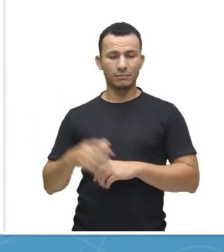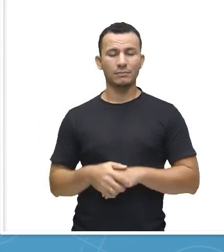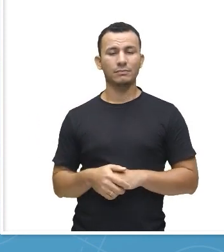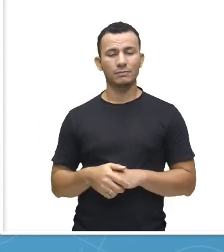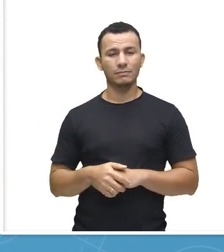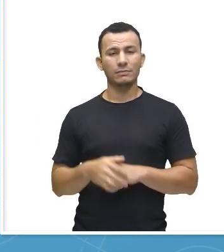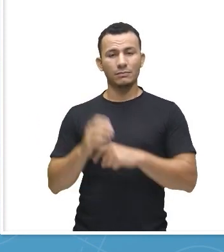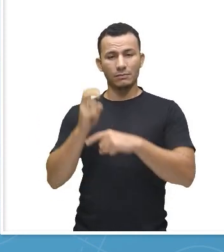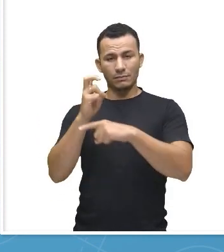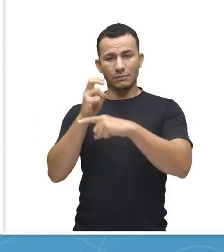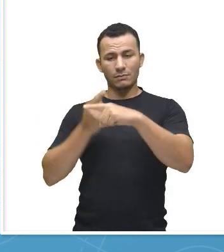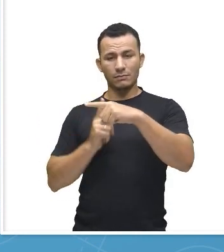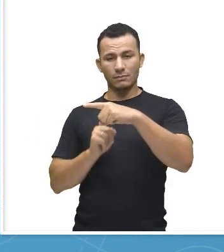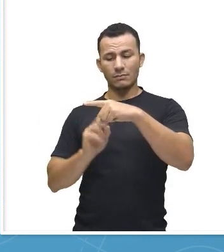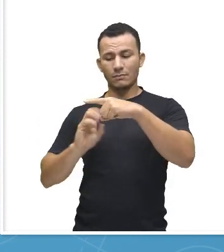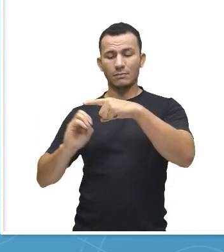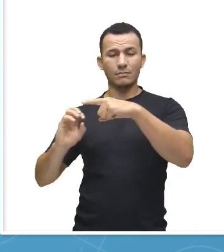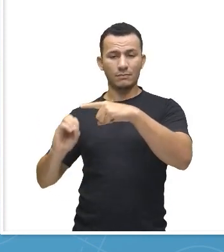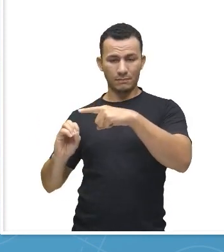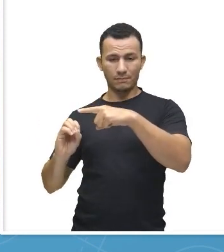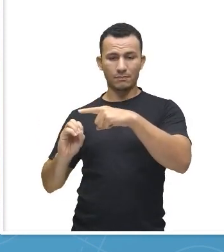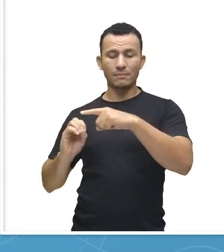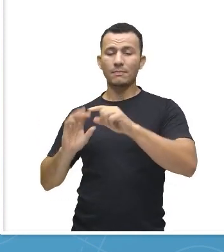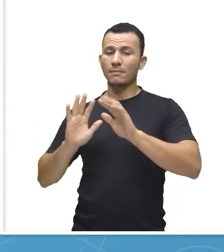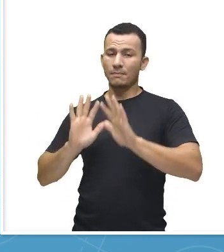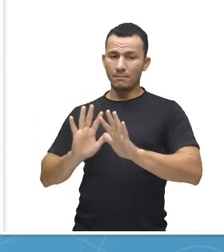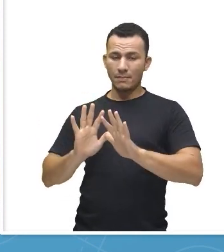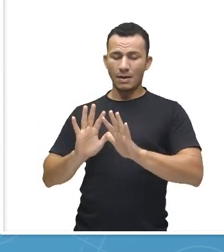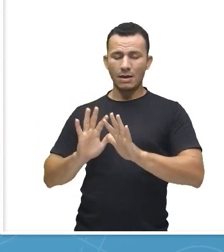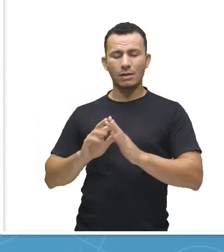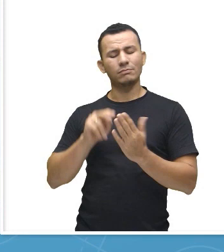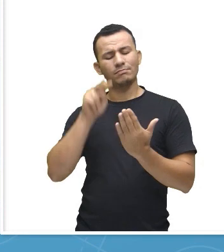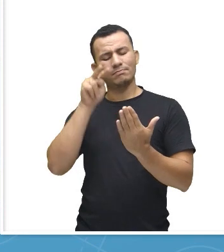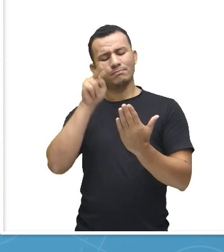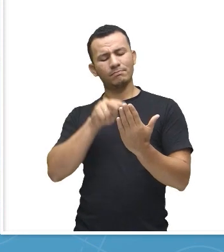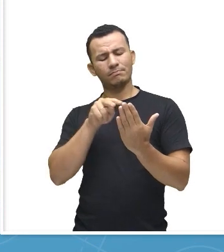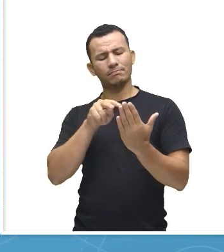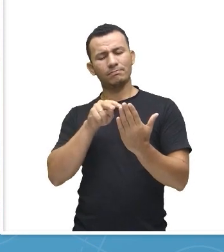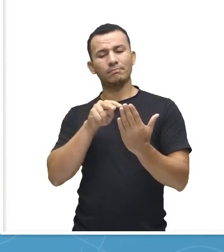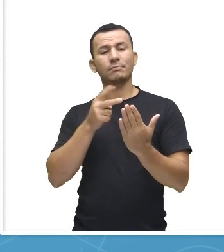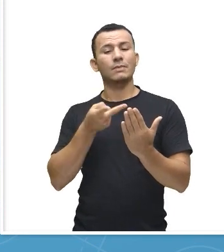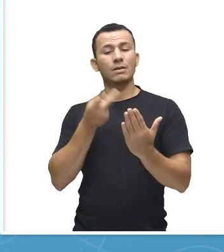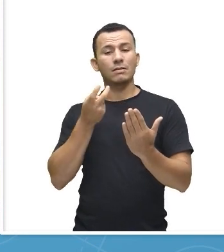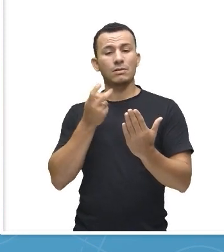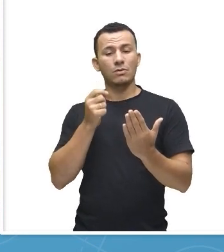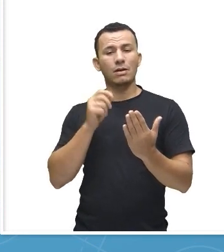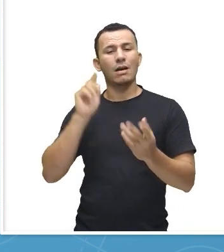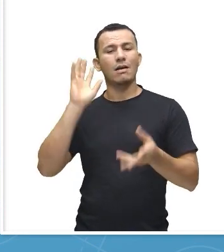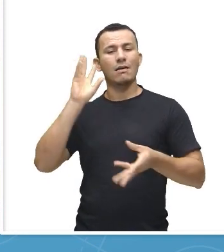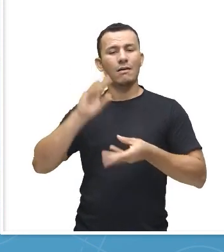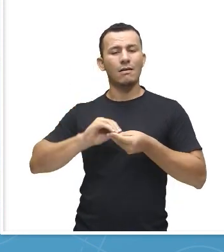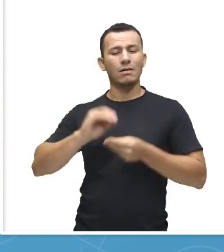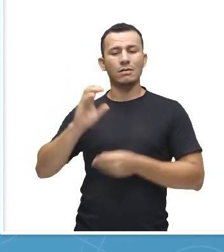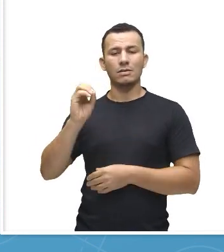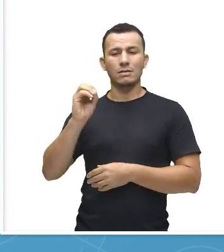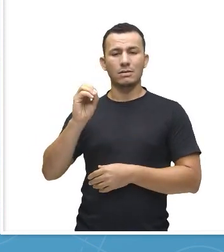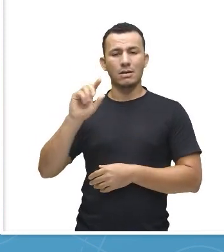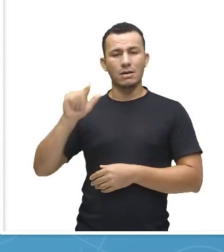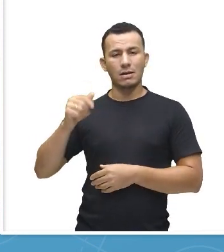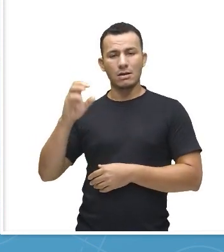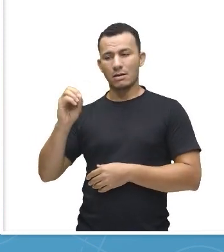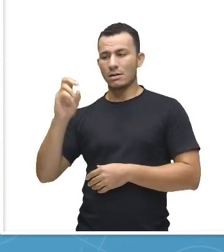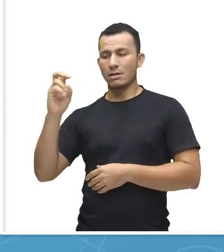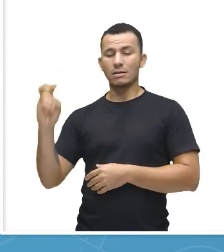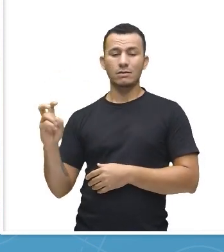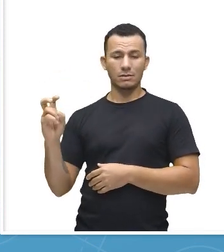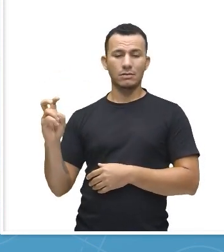5 centésimos. Só na leitura, né? Ó, você já vai lembrar que 5